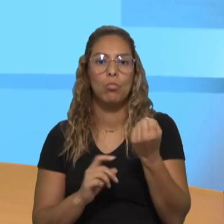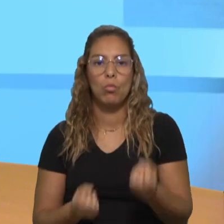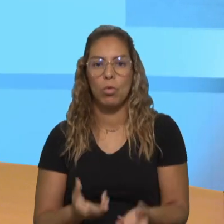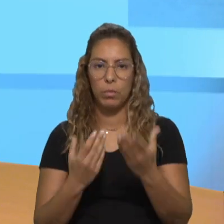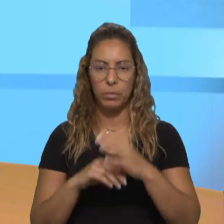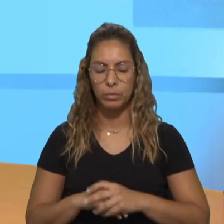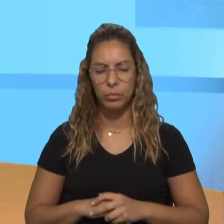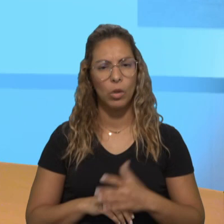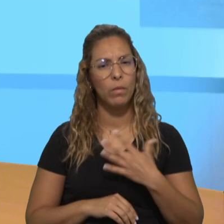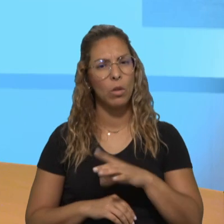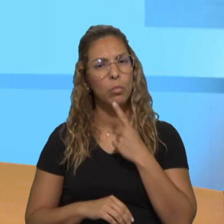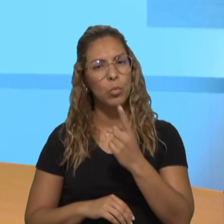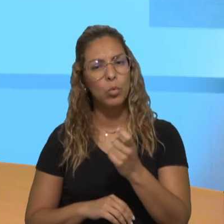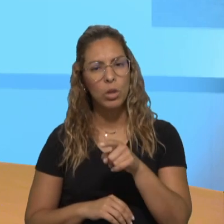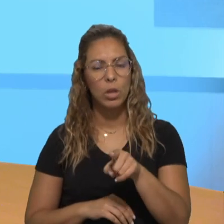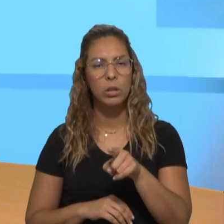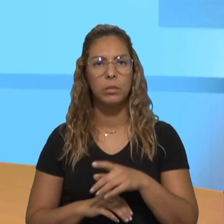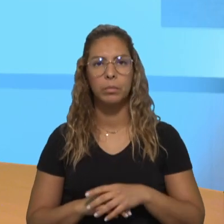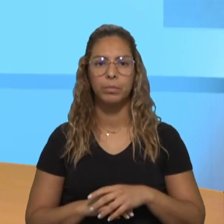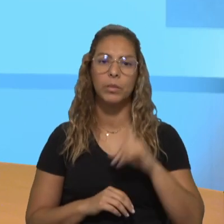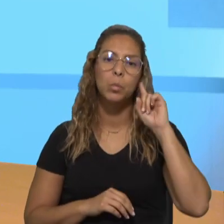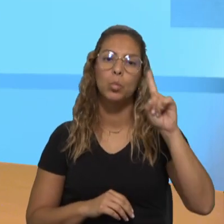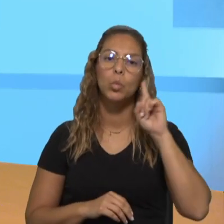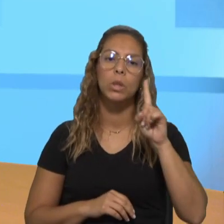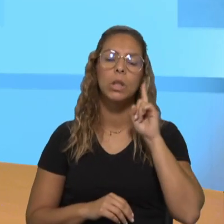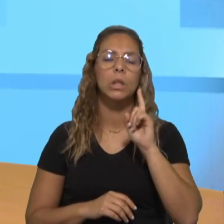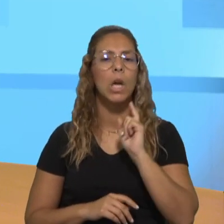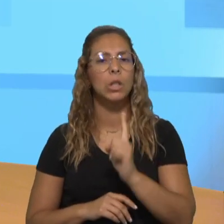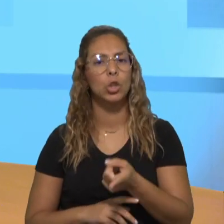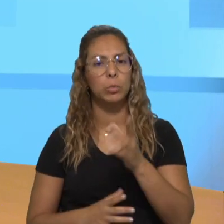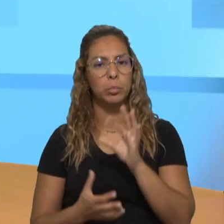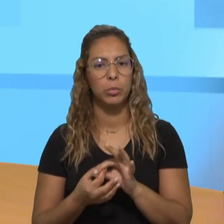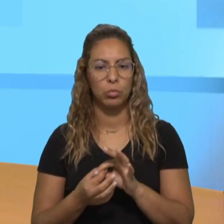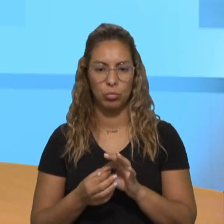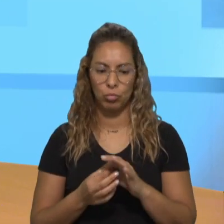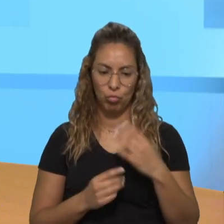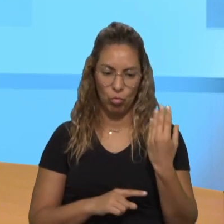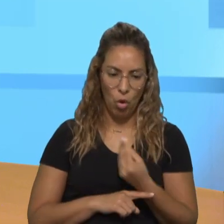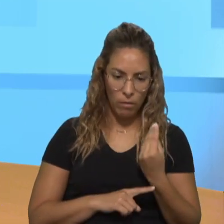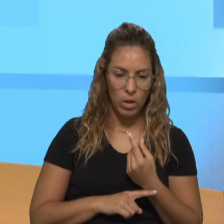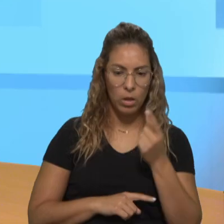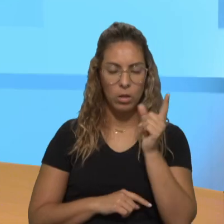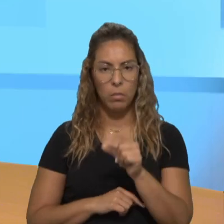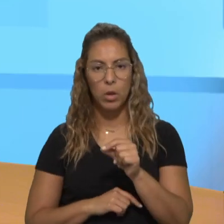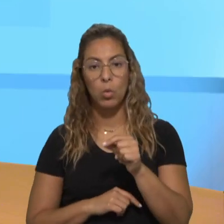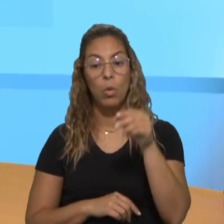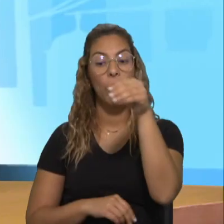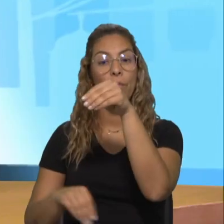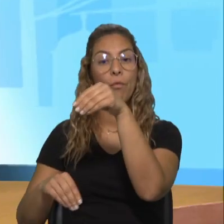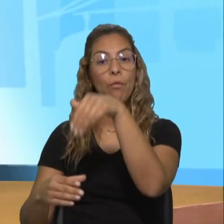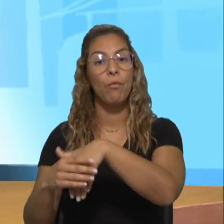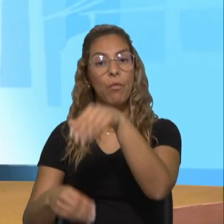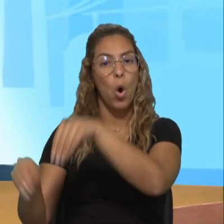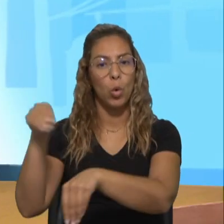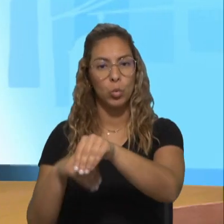por isso, qual é a importância da participação dos jovens e dos jovens católicos, não do voto católico, mas da participação